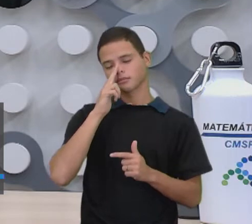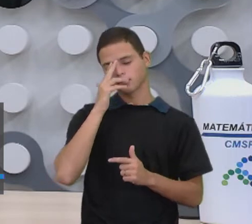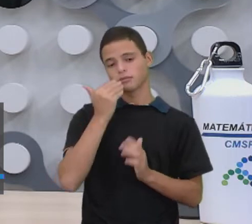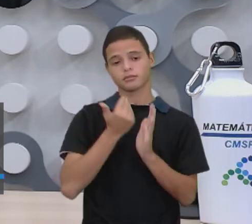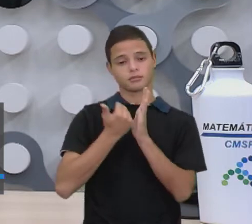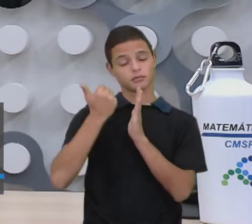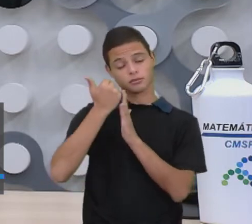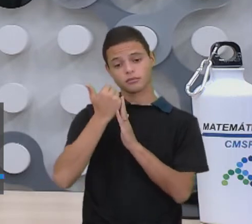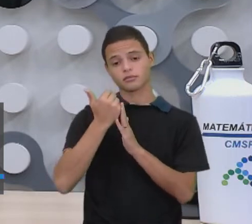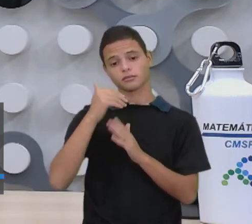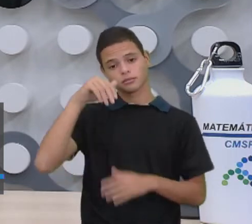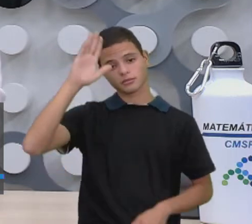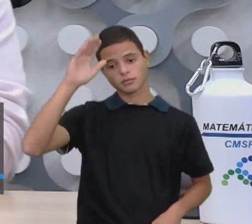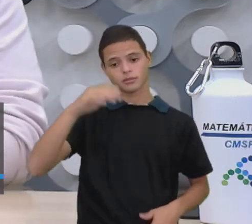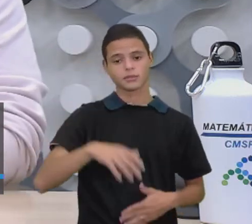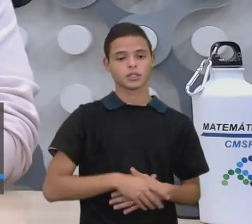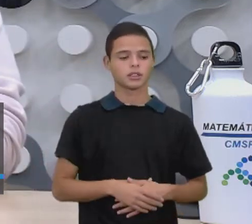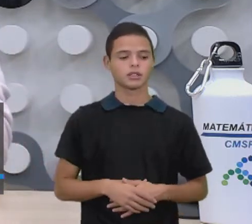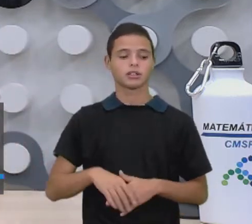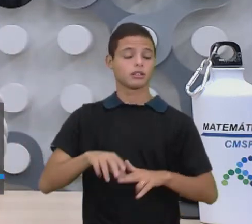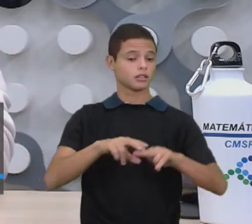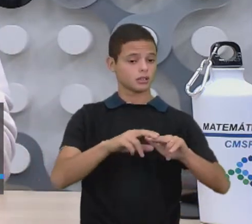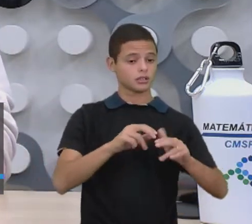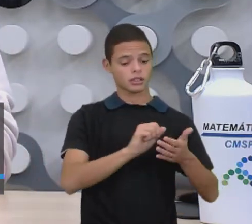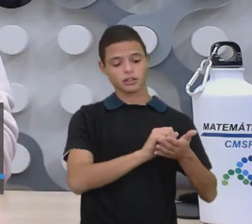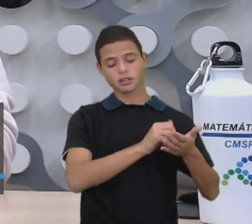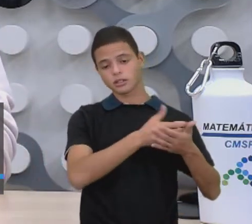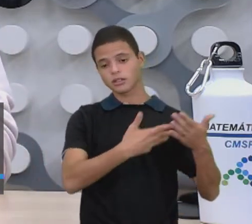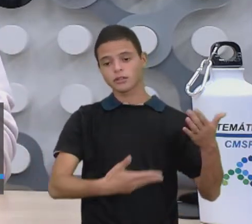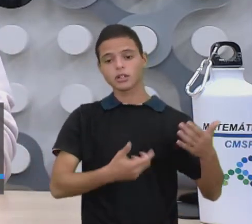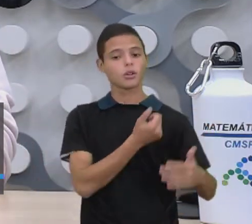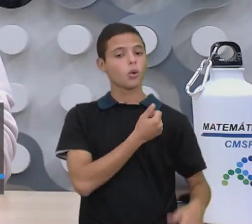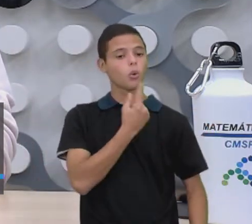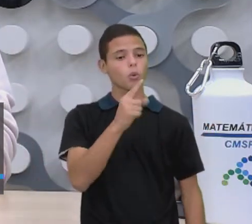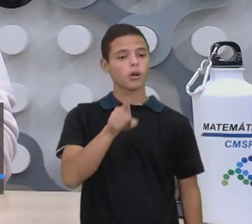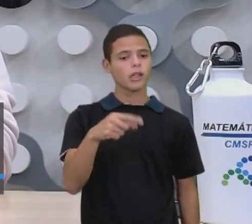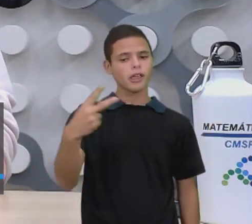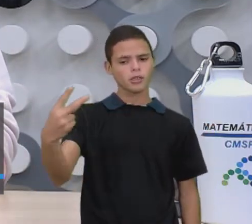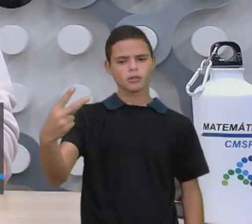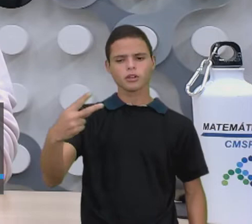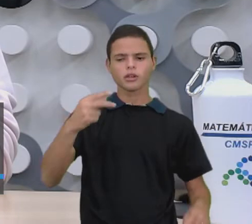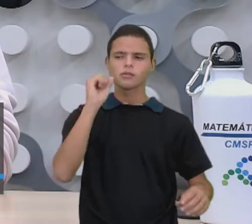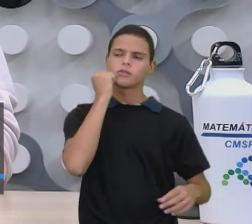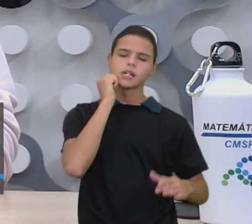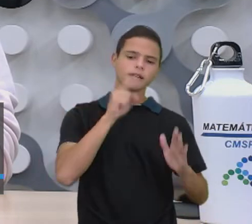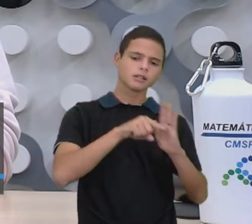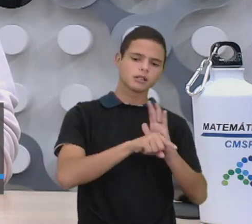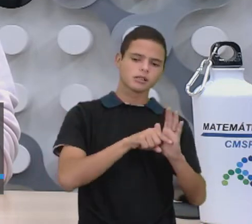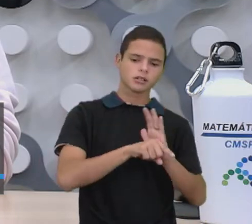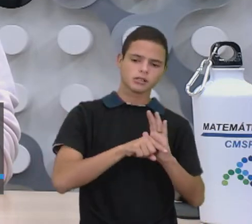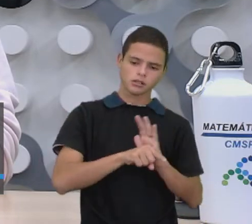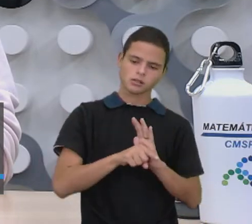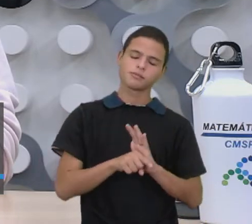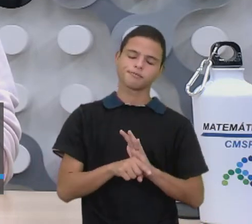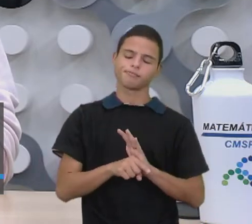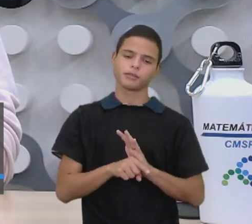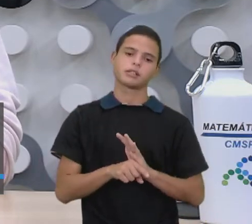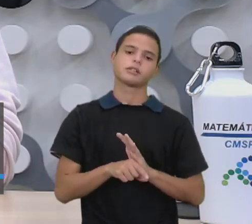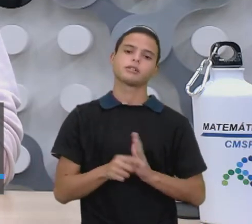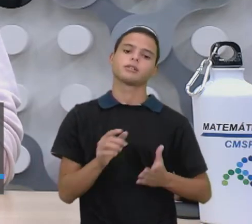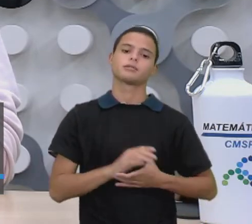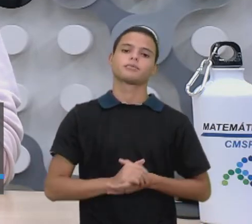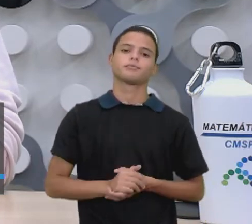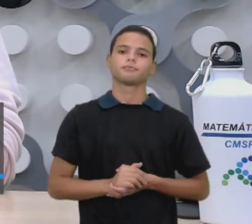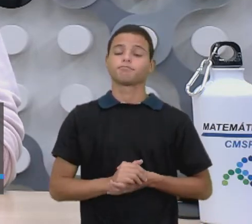né? Por isso que a atividade 1 e 2 foi investigação científica, ou seja, foi a parte da pesquisa, tá?